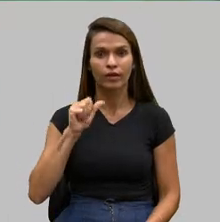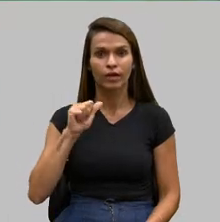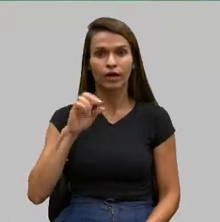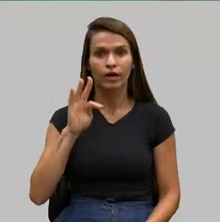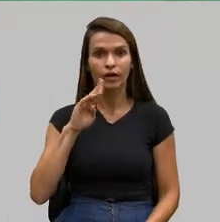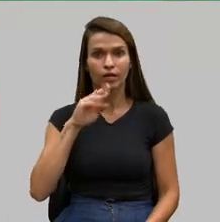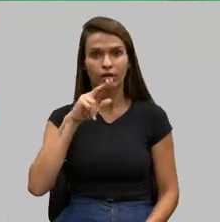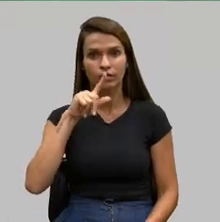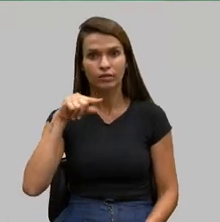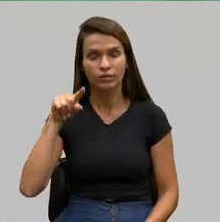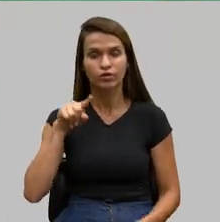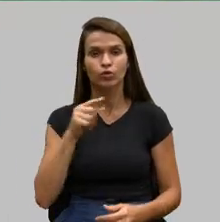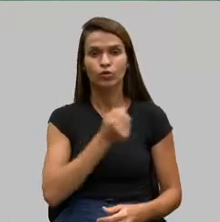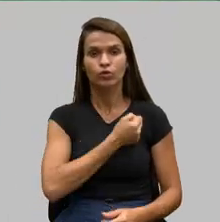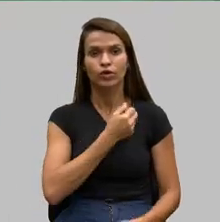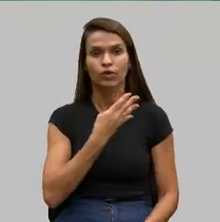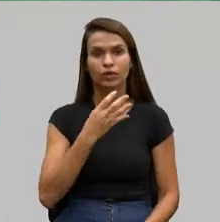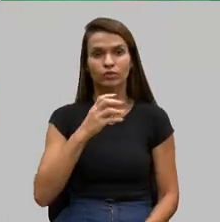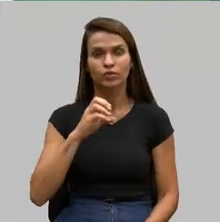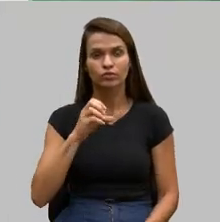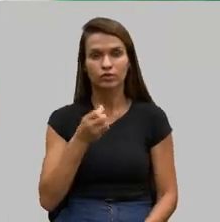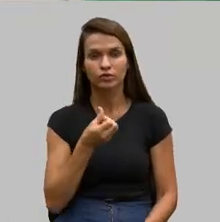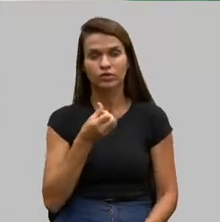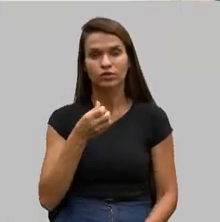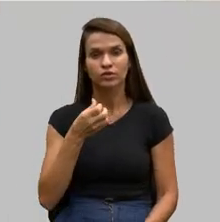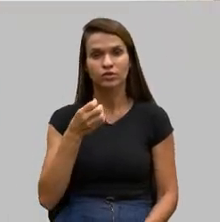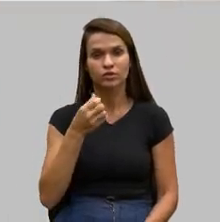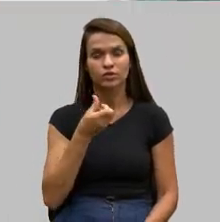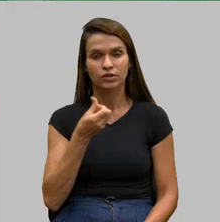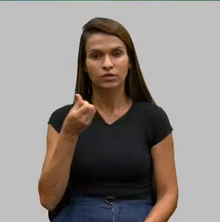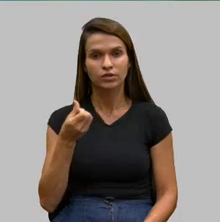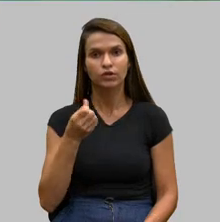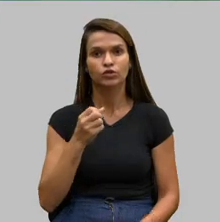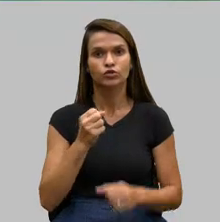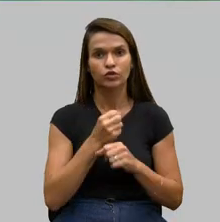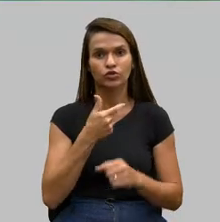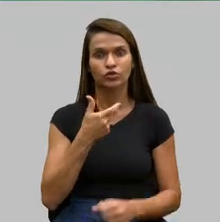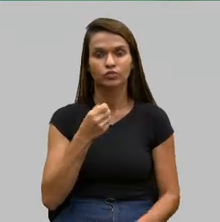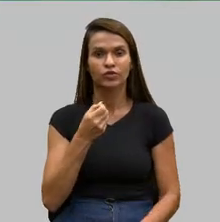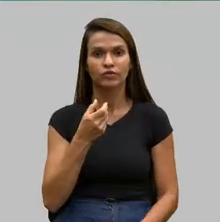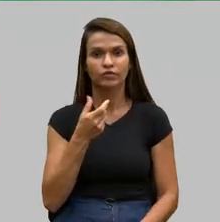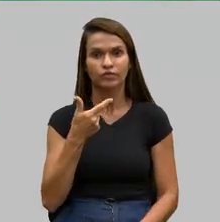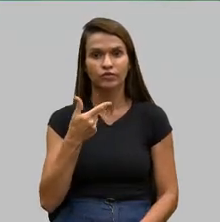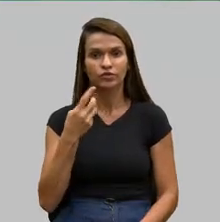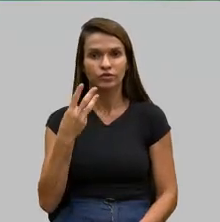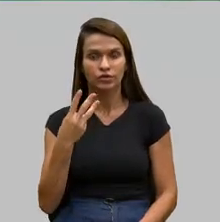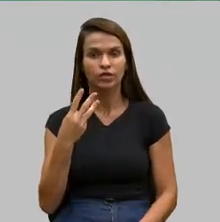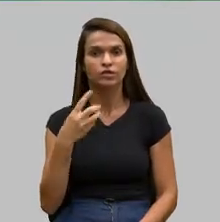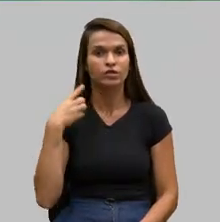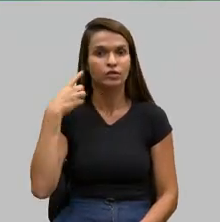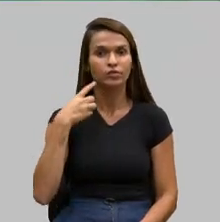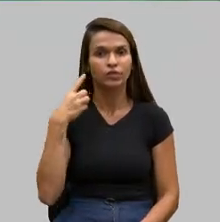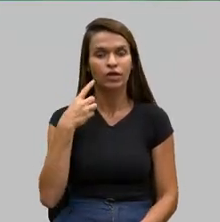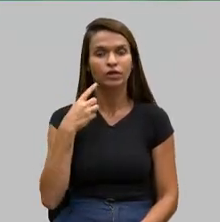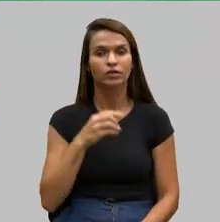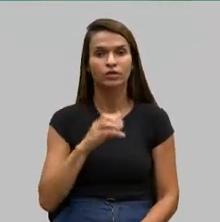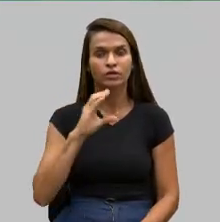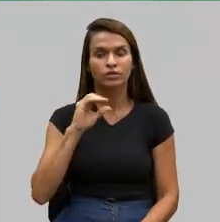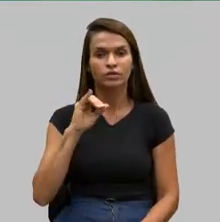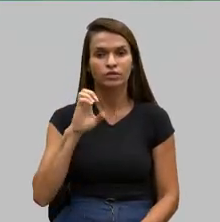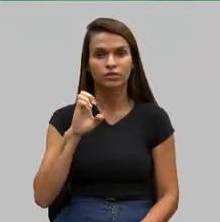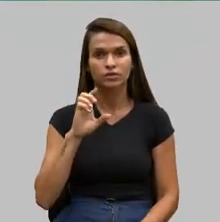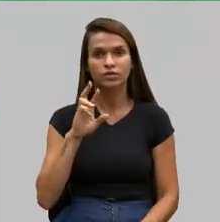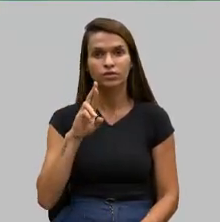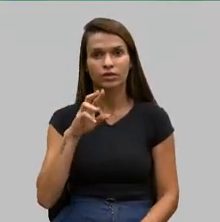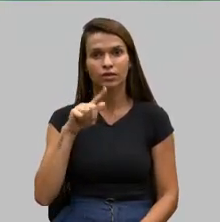requerimento 4866 2023 da deputada Beatriz Serqueira o